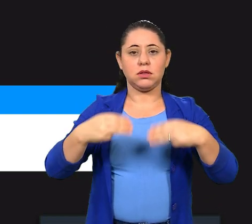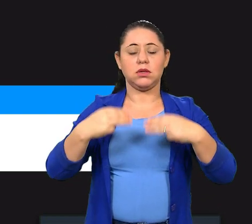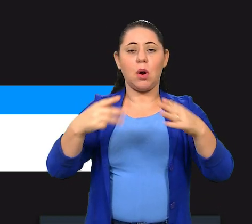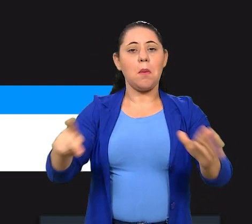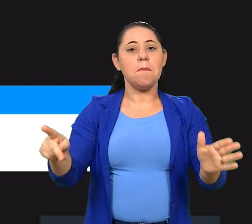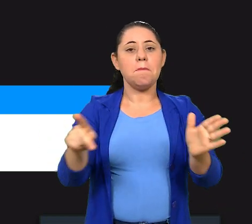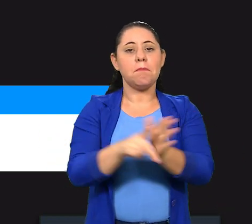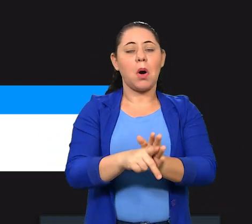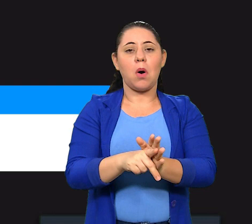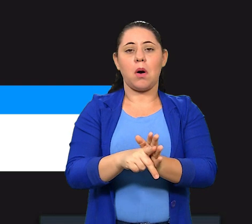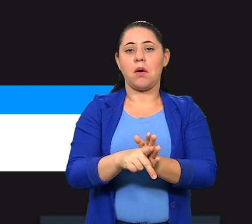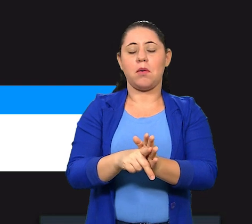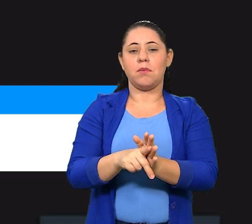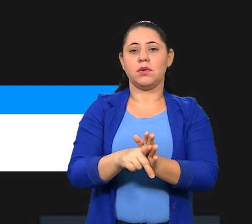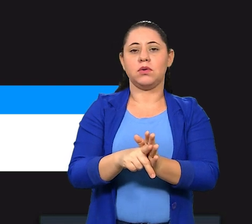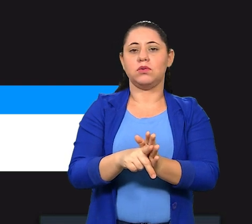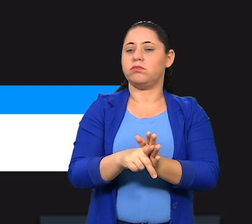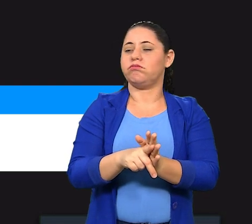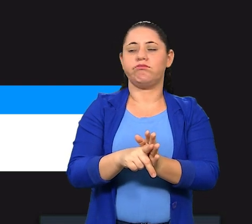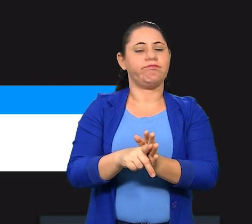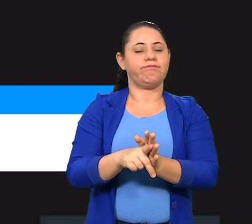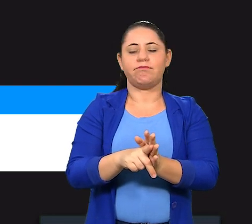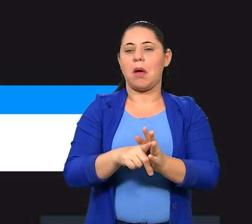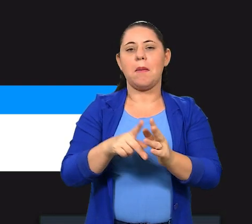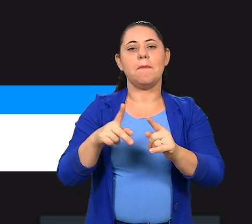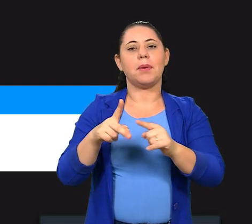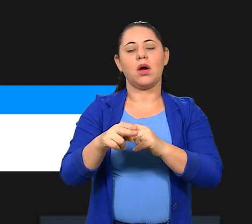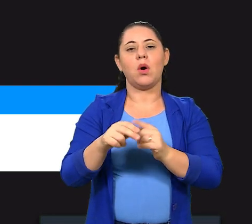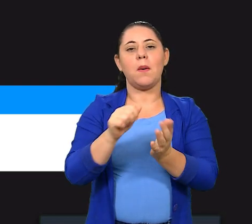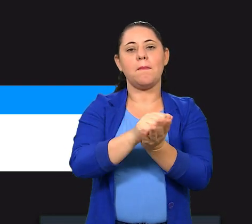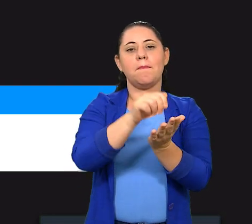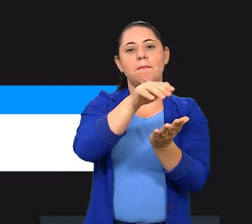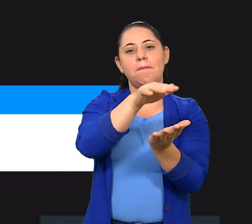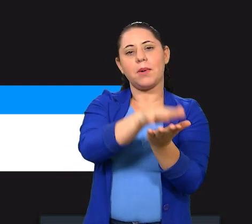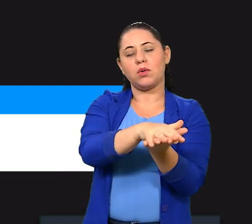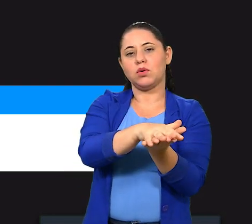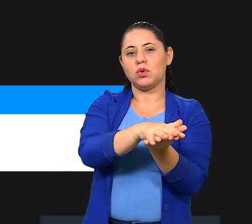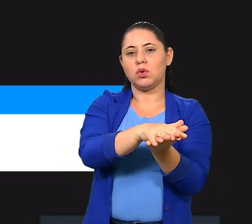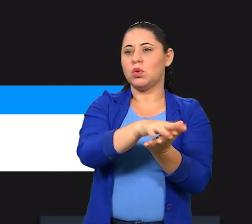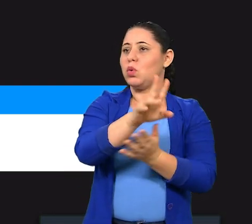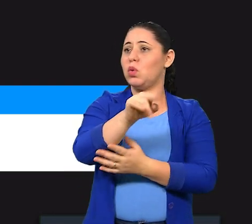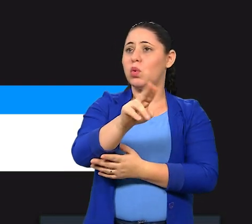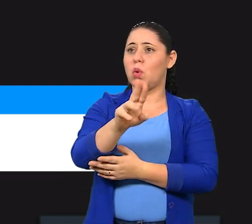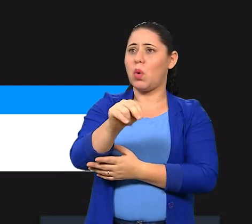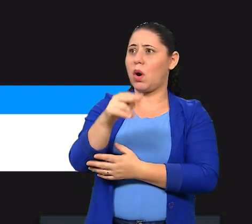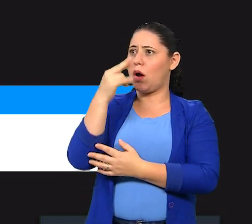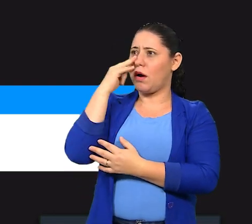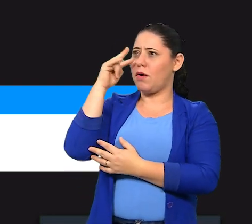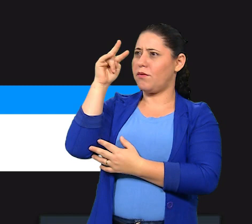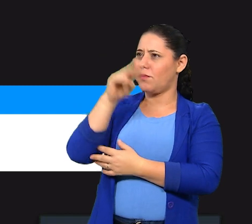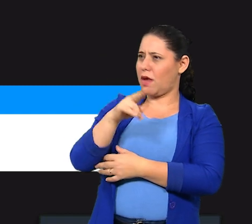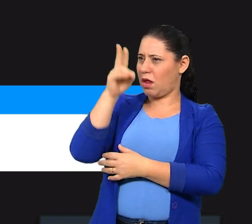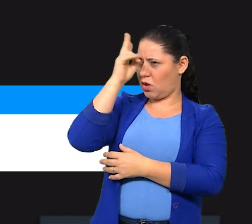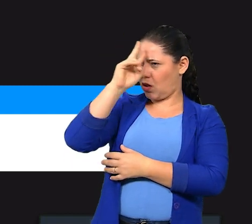o ministro parcial parcial né ele não deixou ir adiante